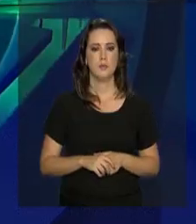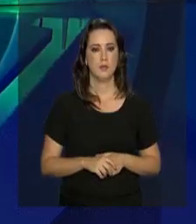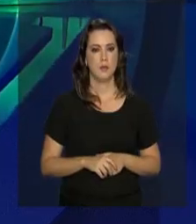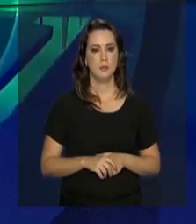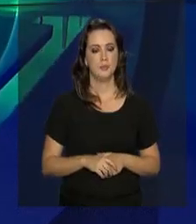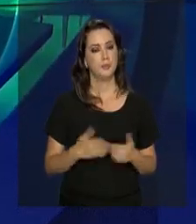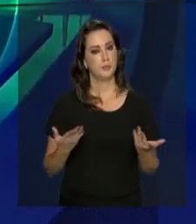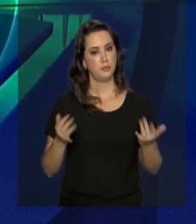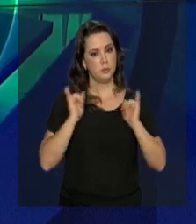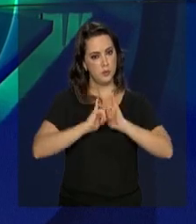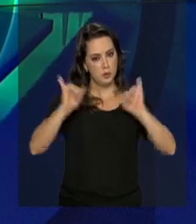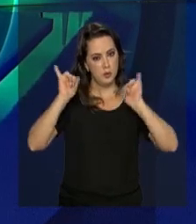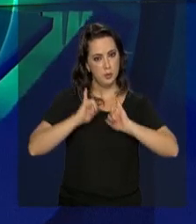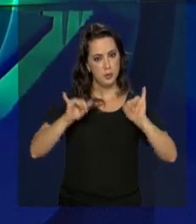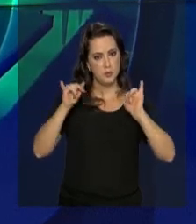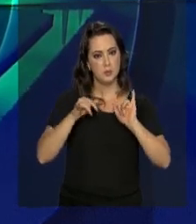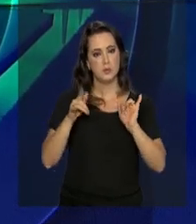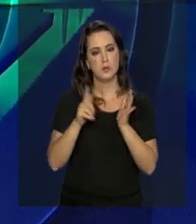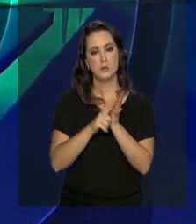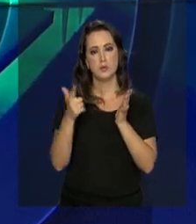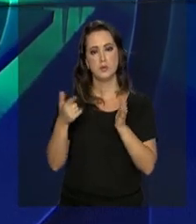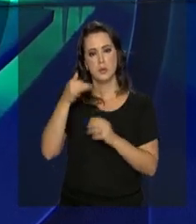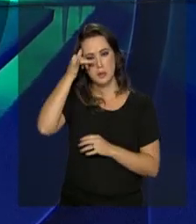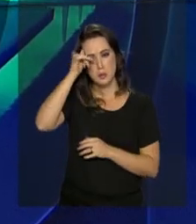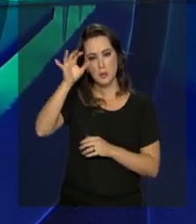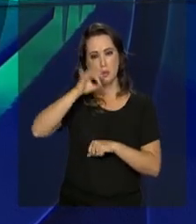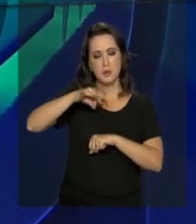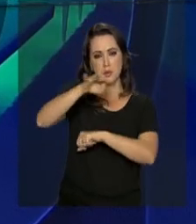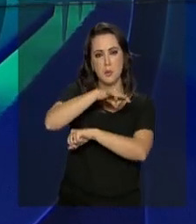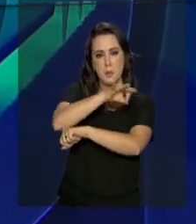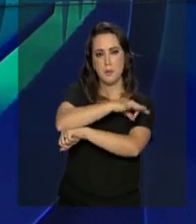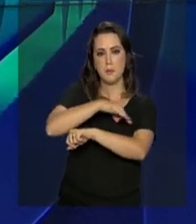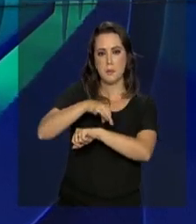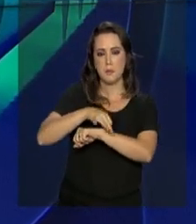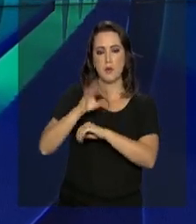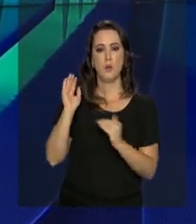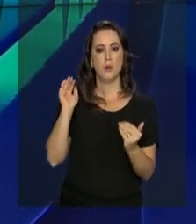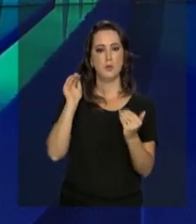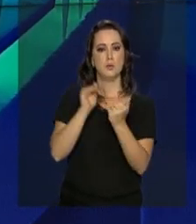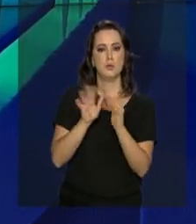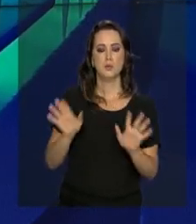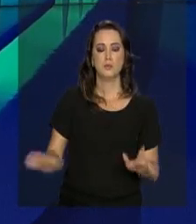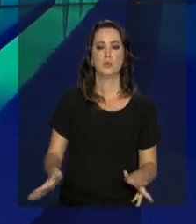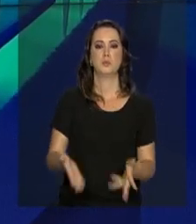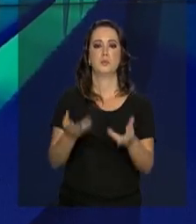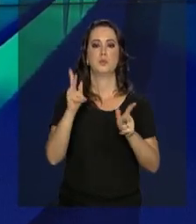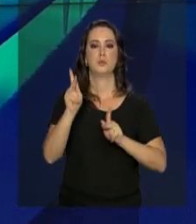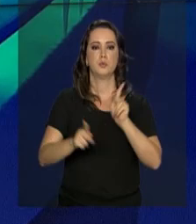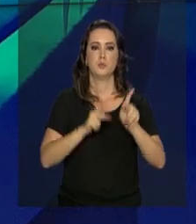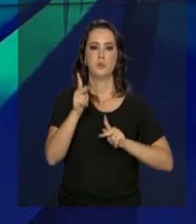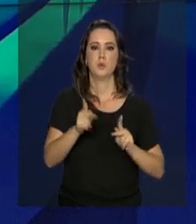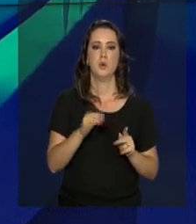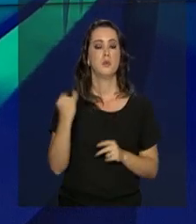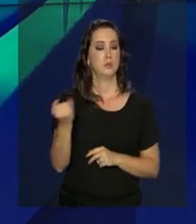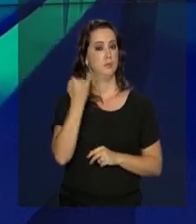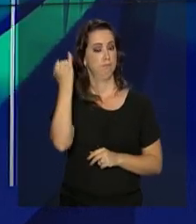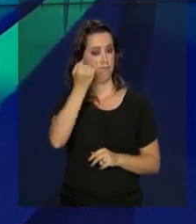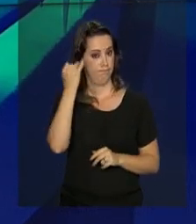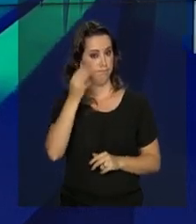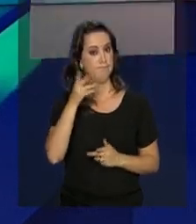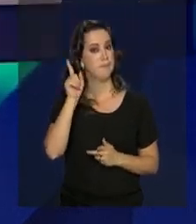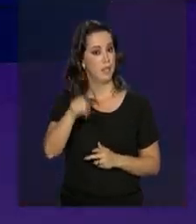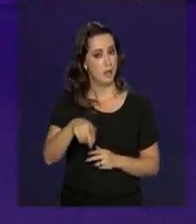está lançada a campanha publicitária de combate ao mosquito aedes egypt o objetivo é mobilizar a população sobre a importância